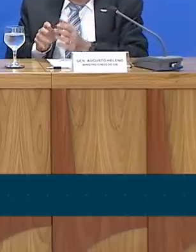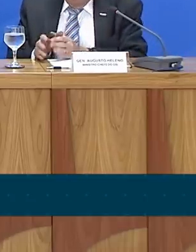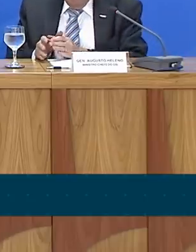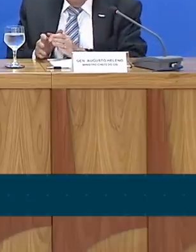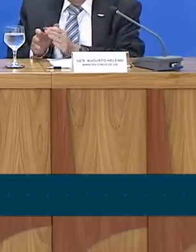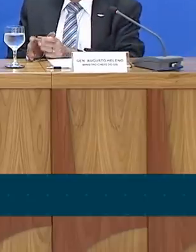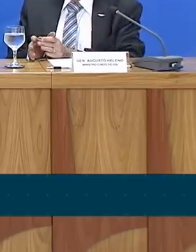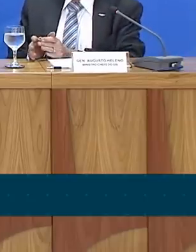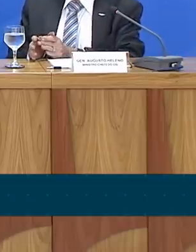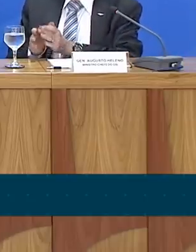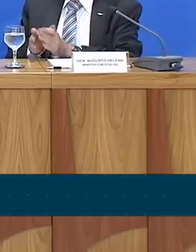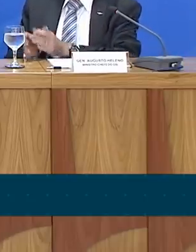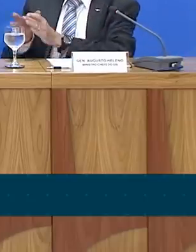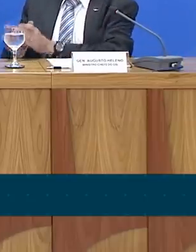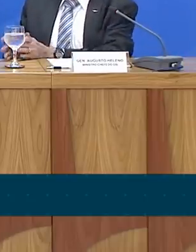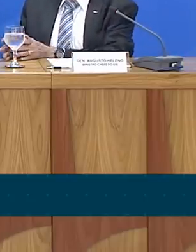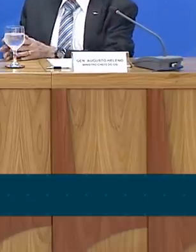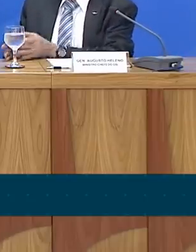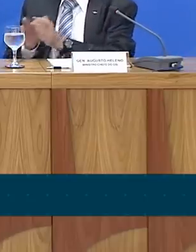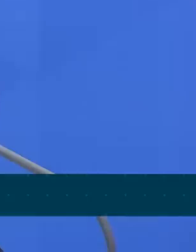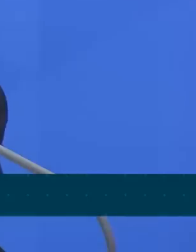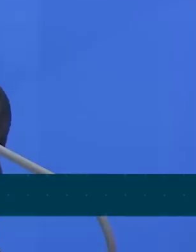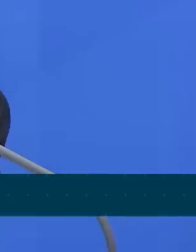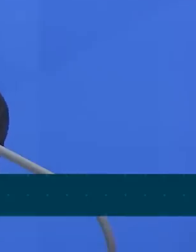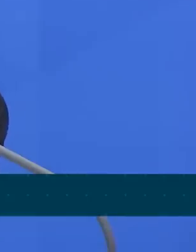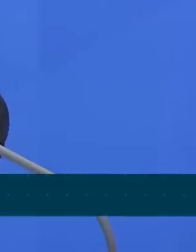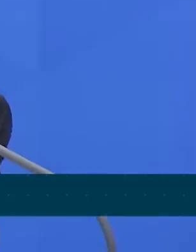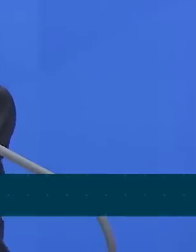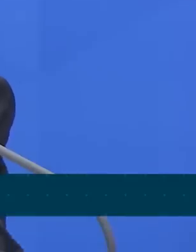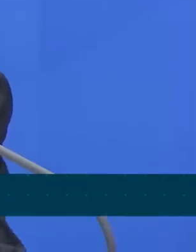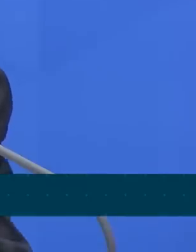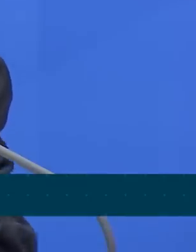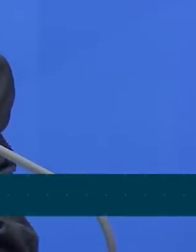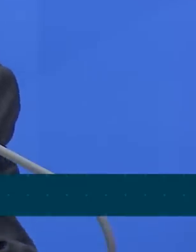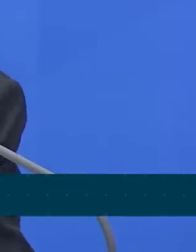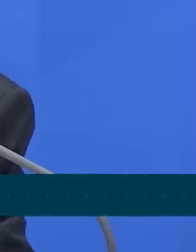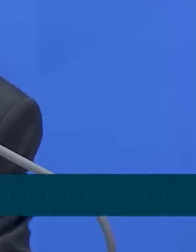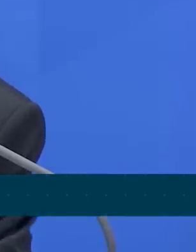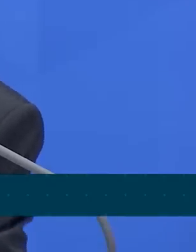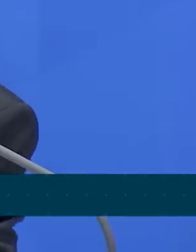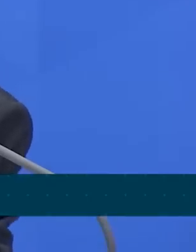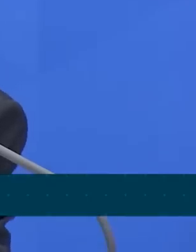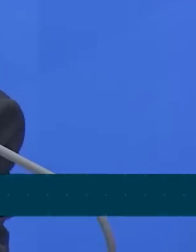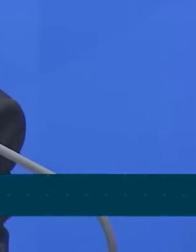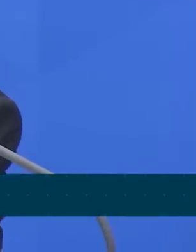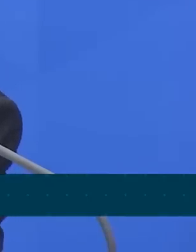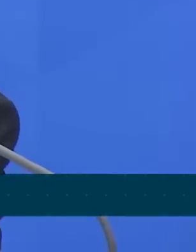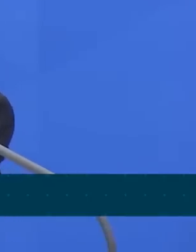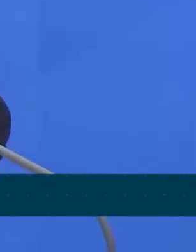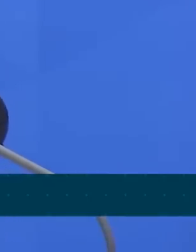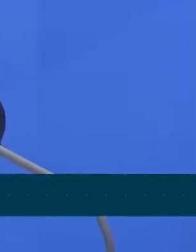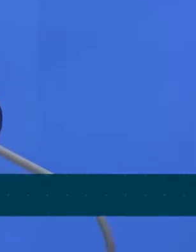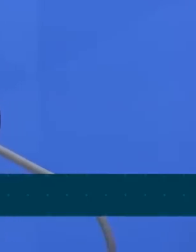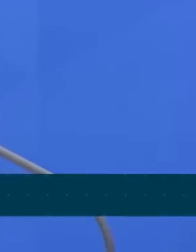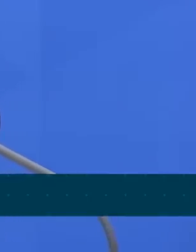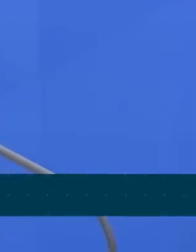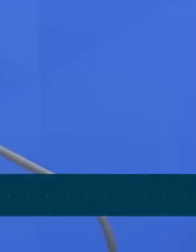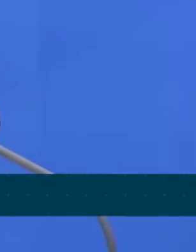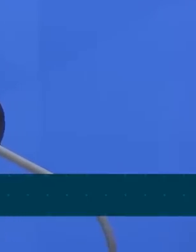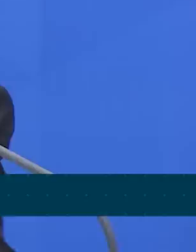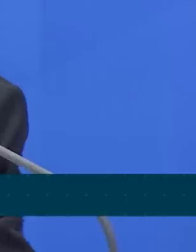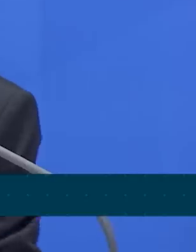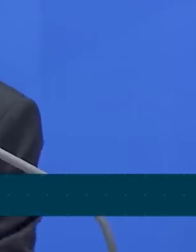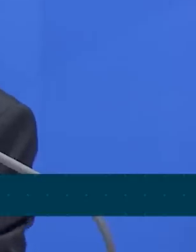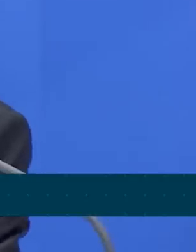havia necessidade de coisas móveis para chegar nos lugares e uma denúncia de uma madeireira que sabidamente fazia coisas